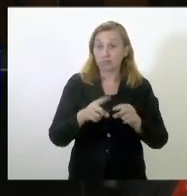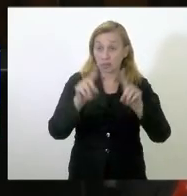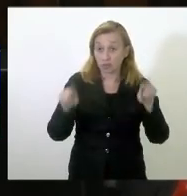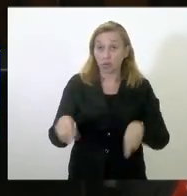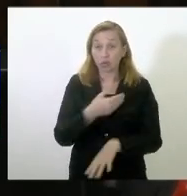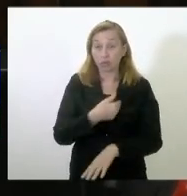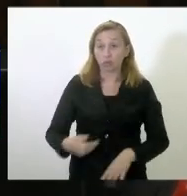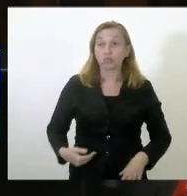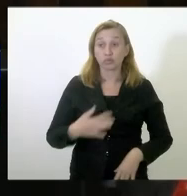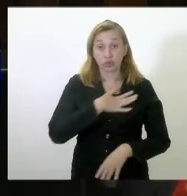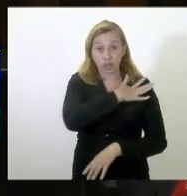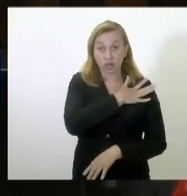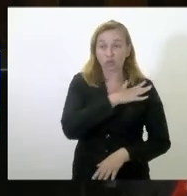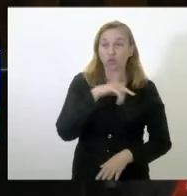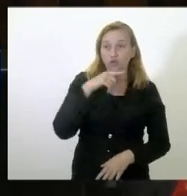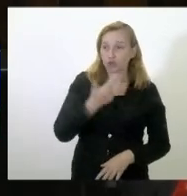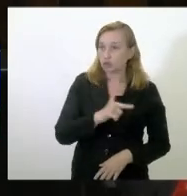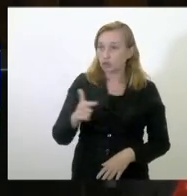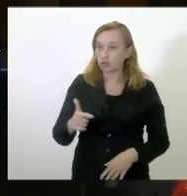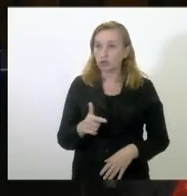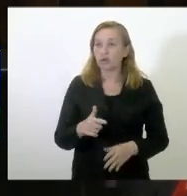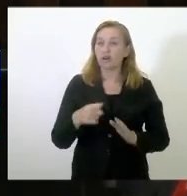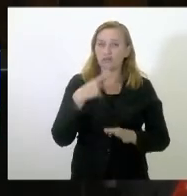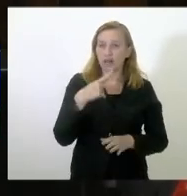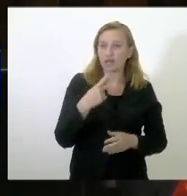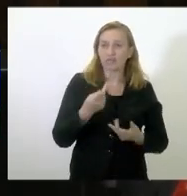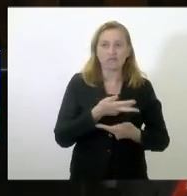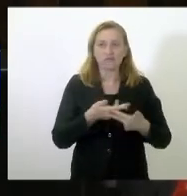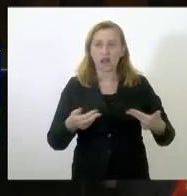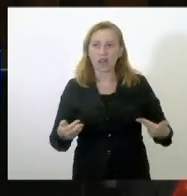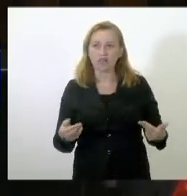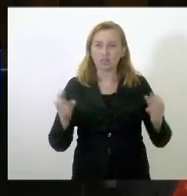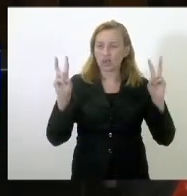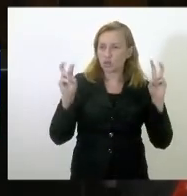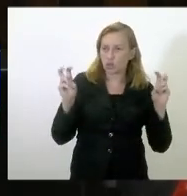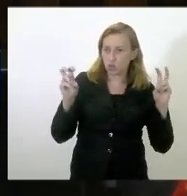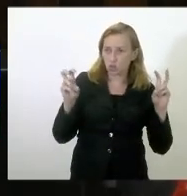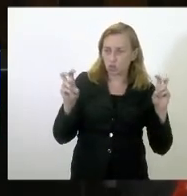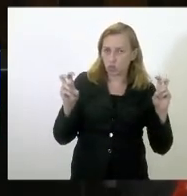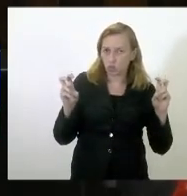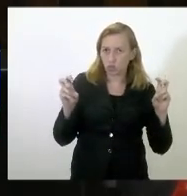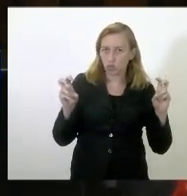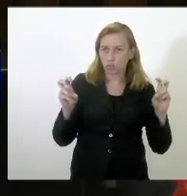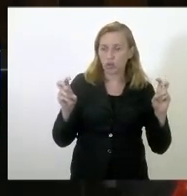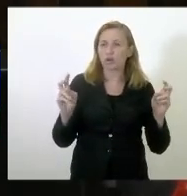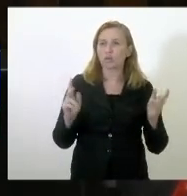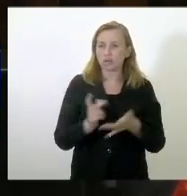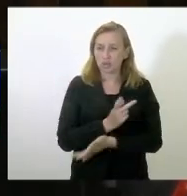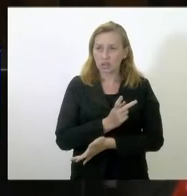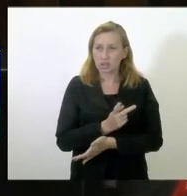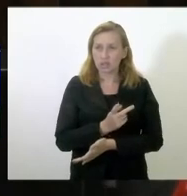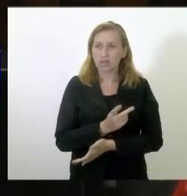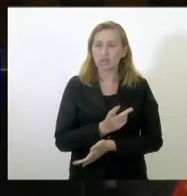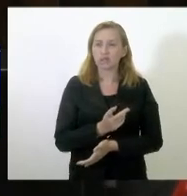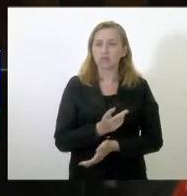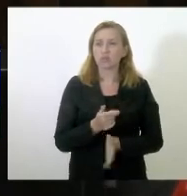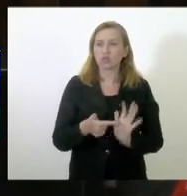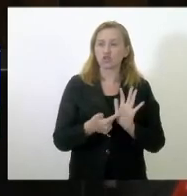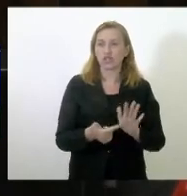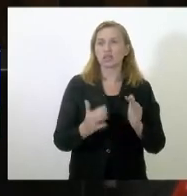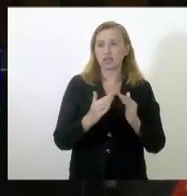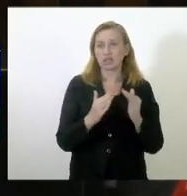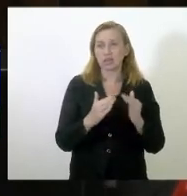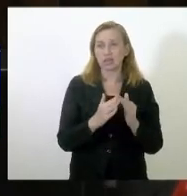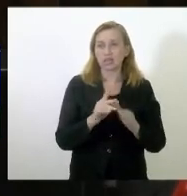militar. Sem dúvida nenhuma, abordaremos os casos que são objeto de inúmeras demandas aqui nesta casa, que são as exclusões dos